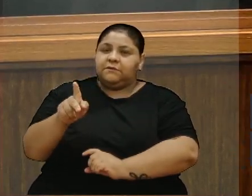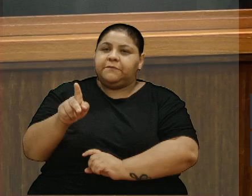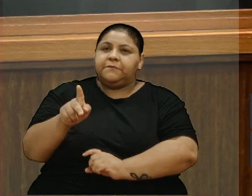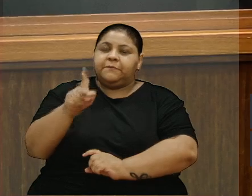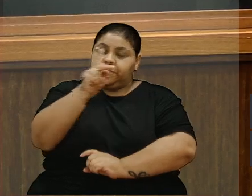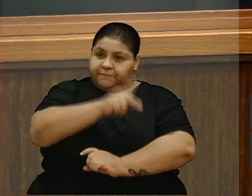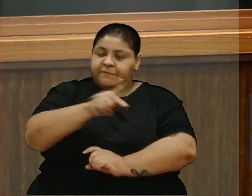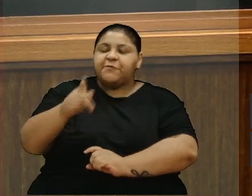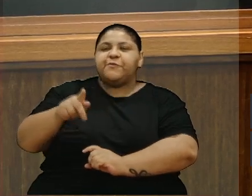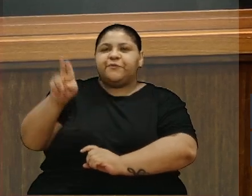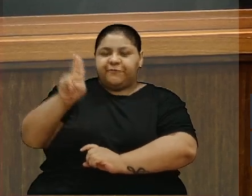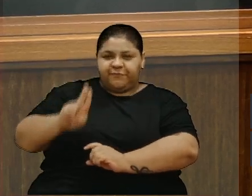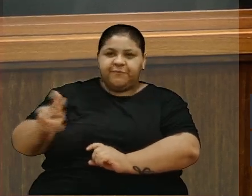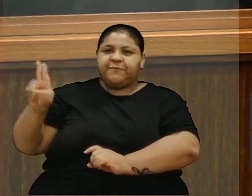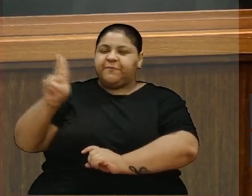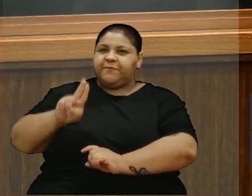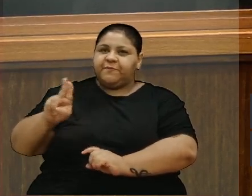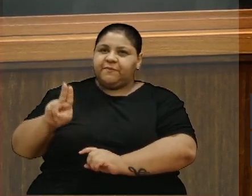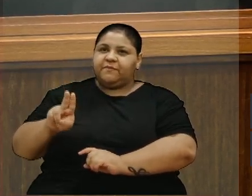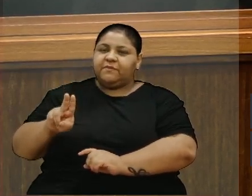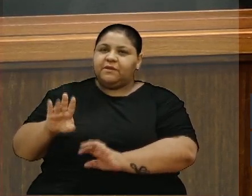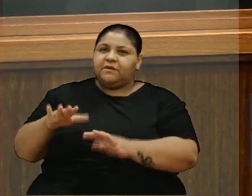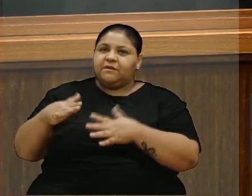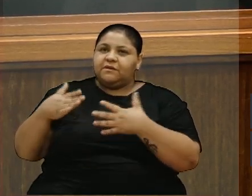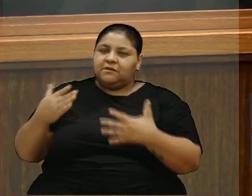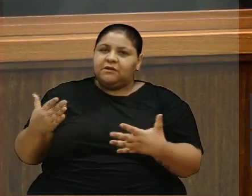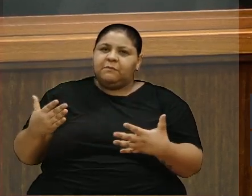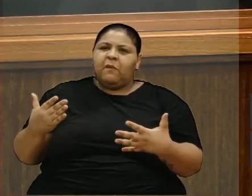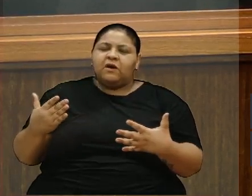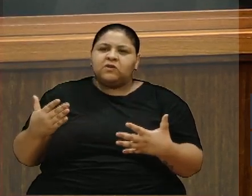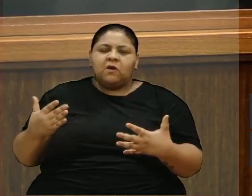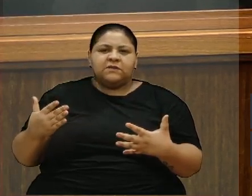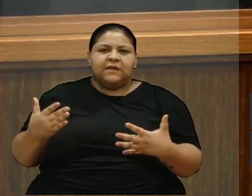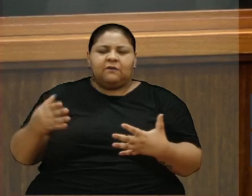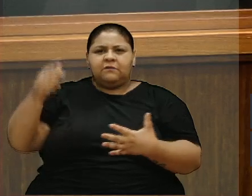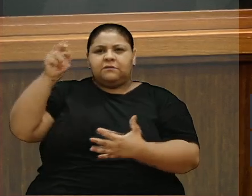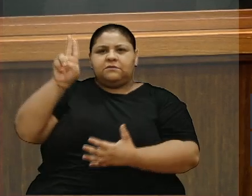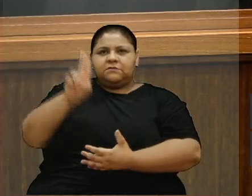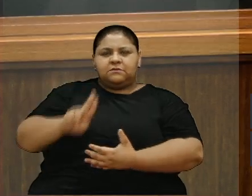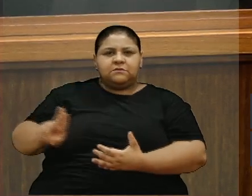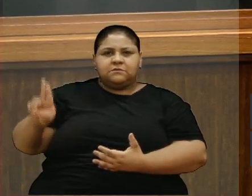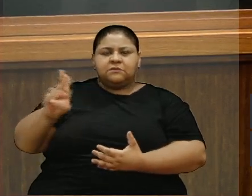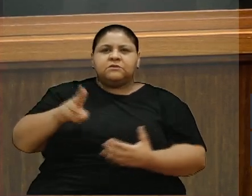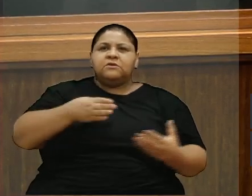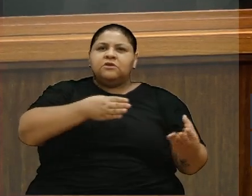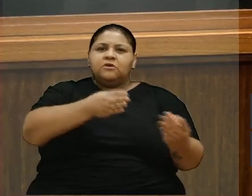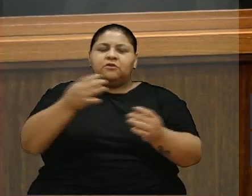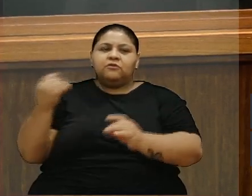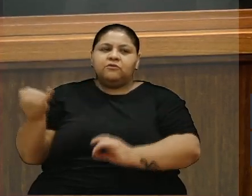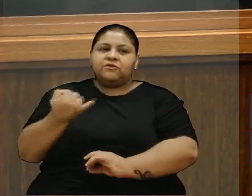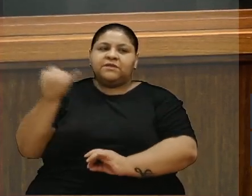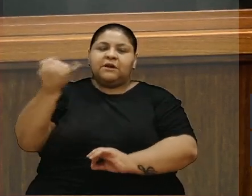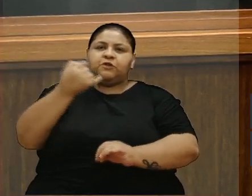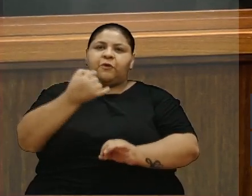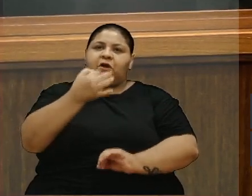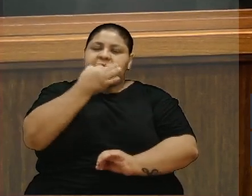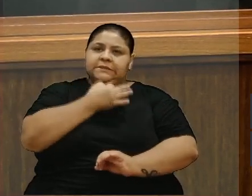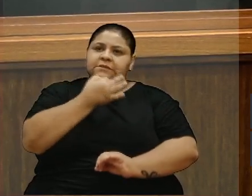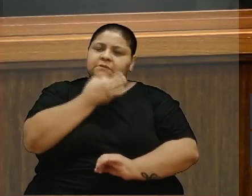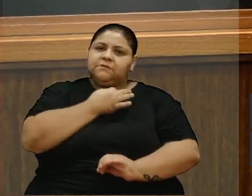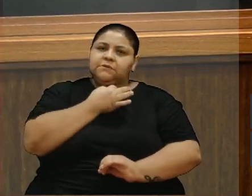professora da universidade. Então, é uma universidade que é muito importante para a nossa cidade. A gente